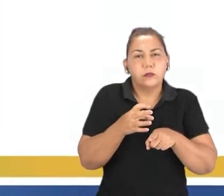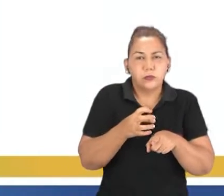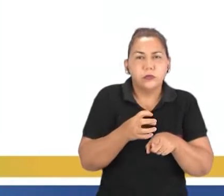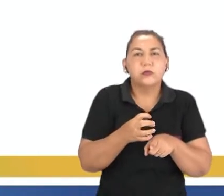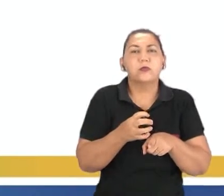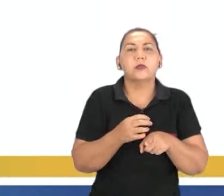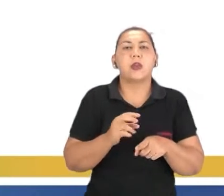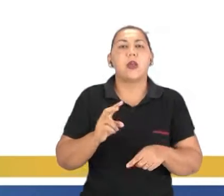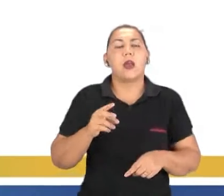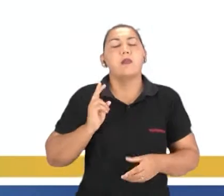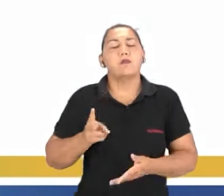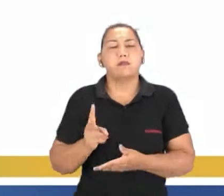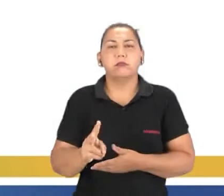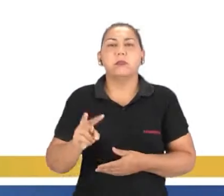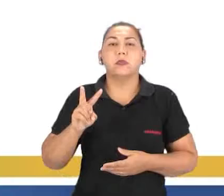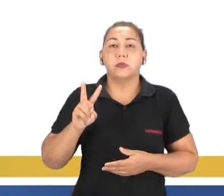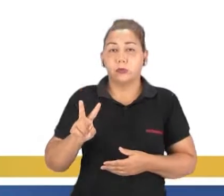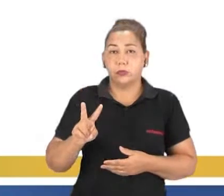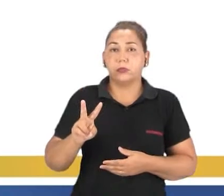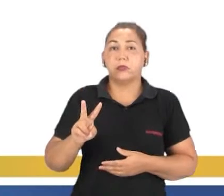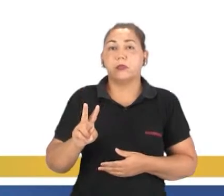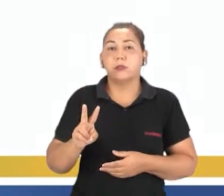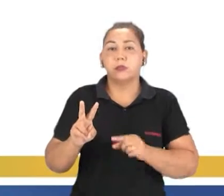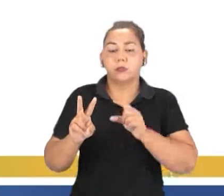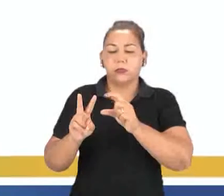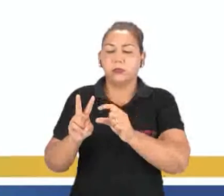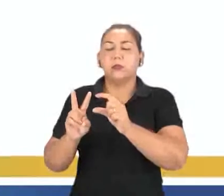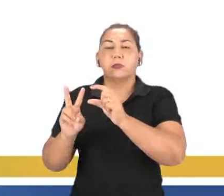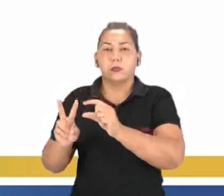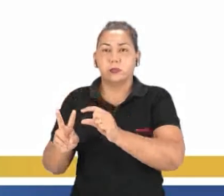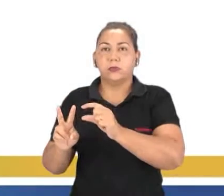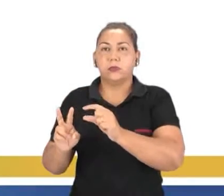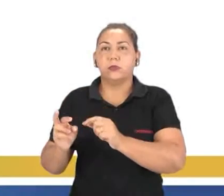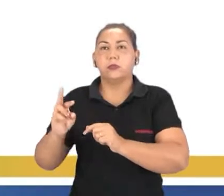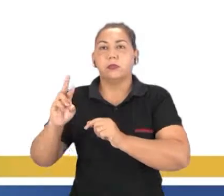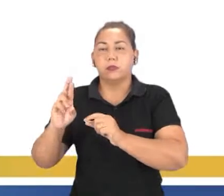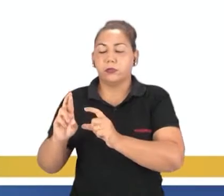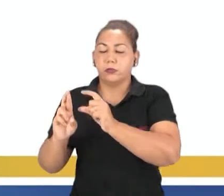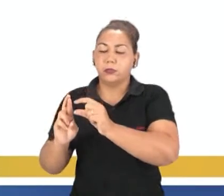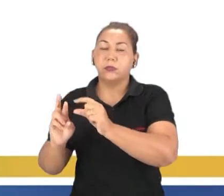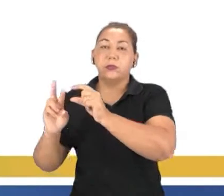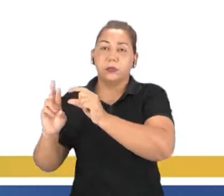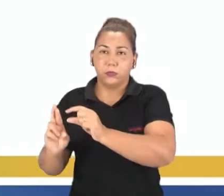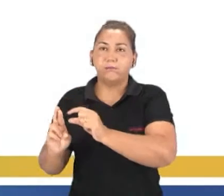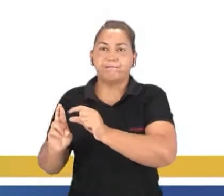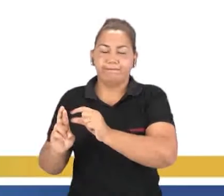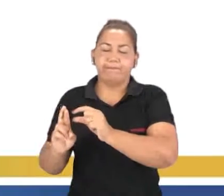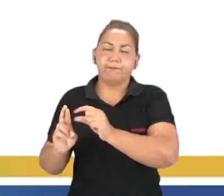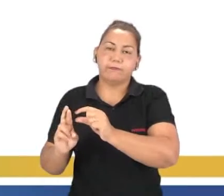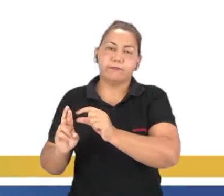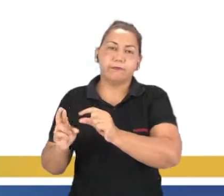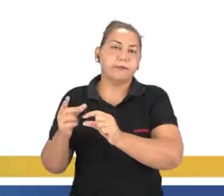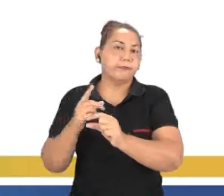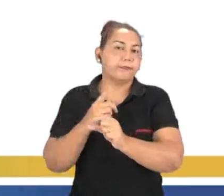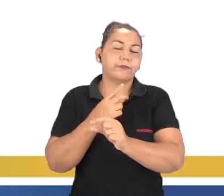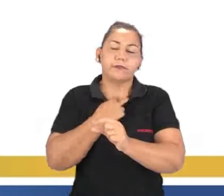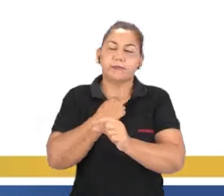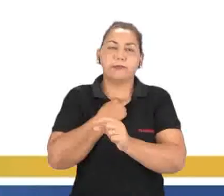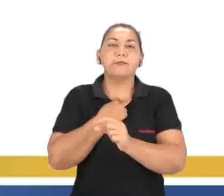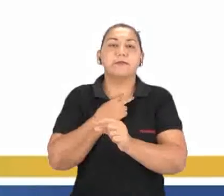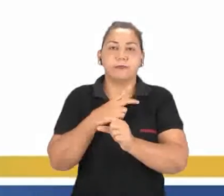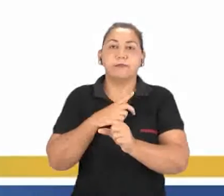sempre Vzinho, Vzinho, Rzinho, Rzinho. Característica recessiva, não pode ter a presença do alelo